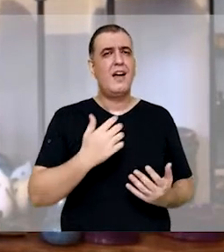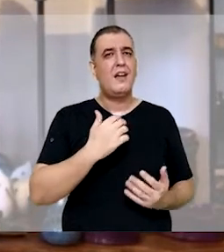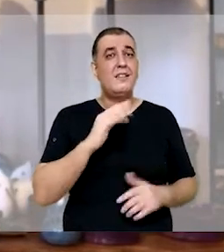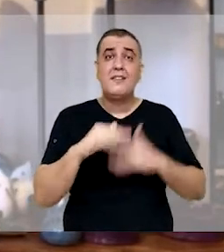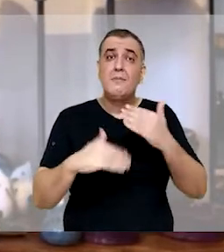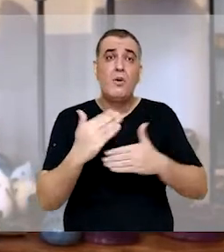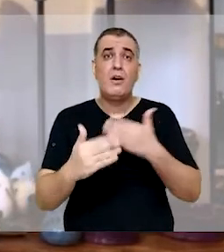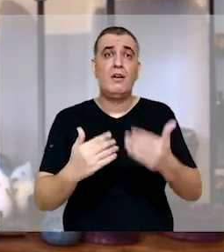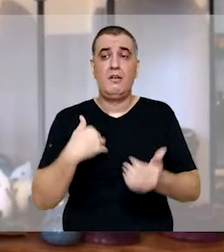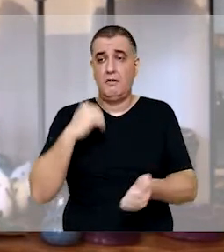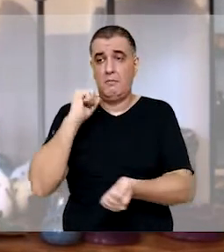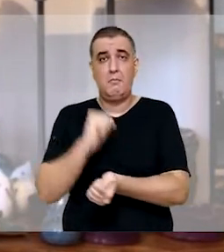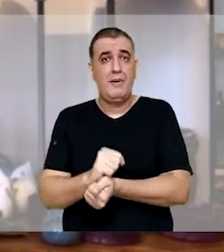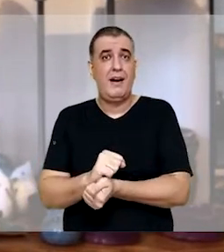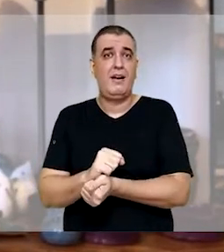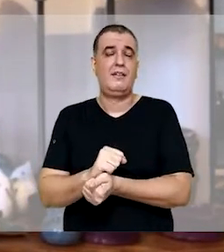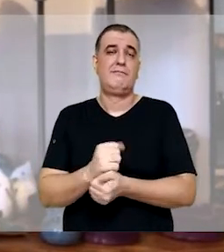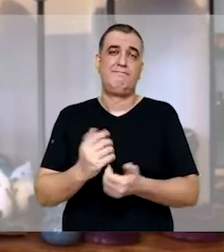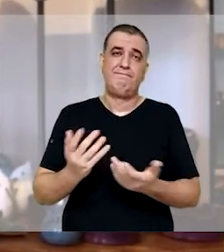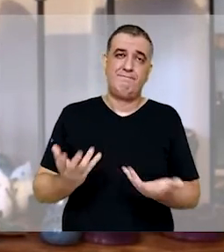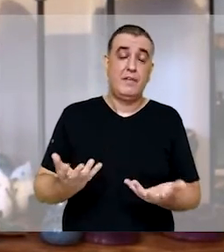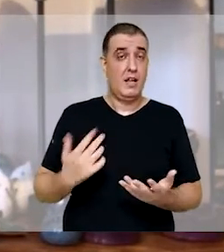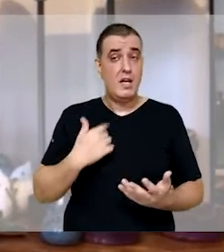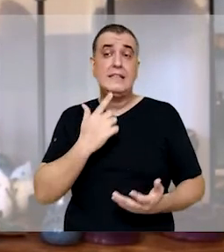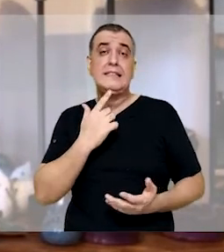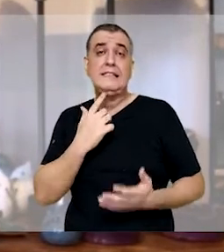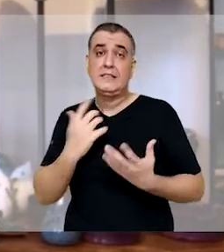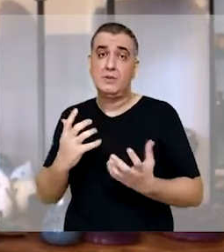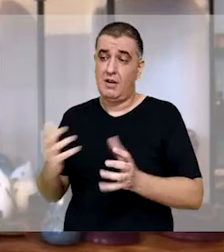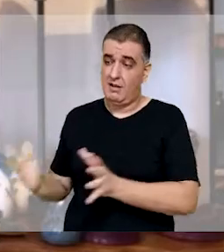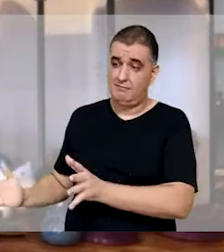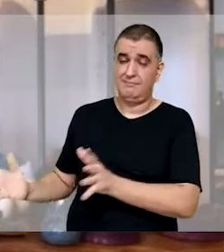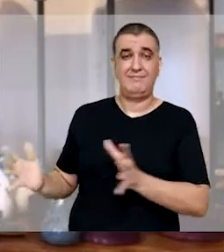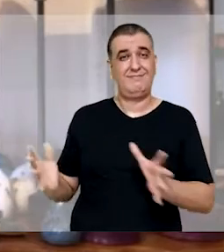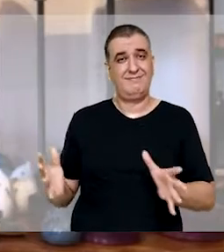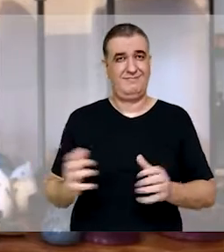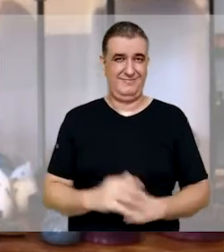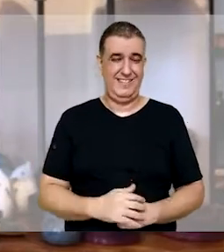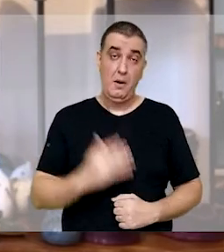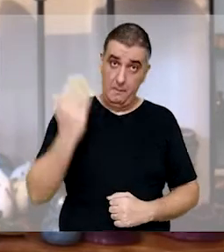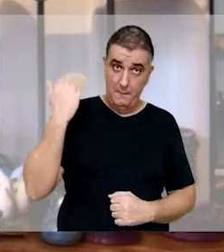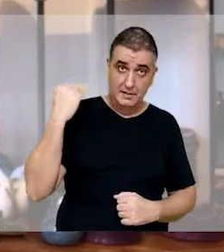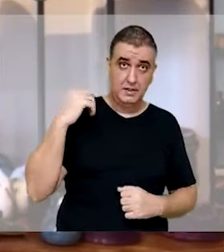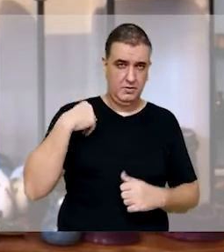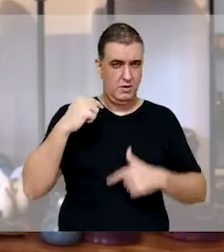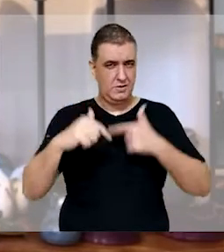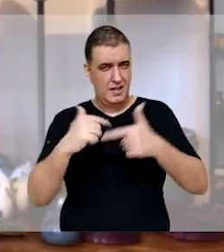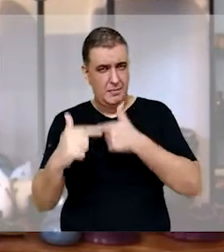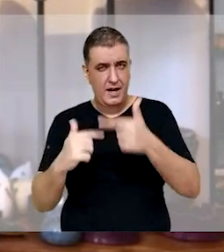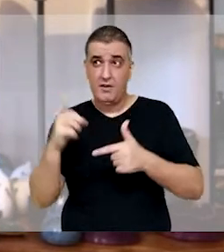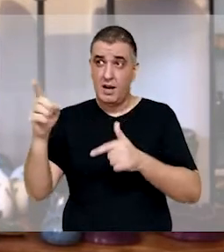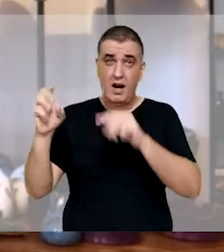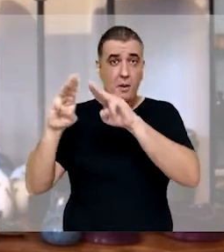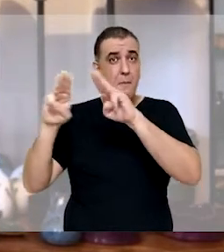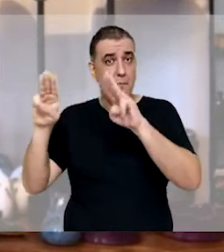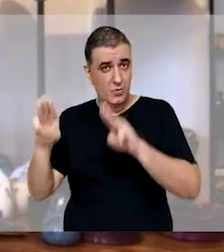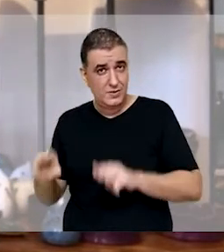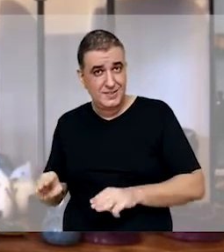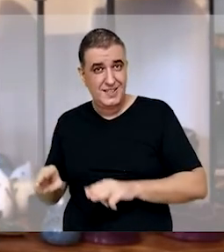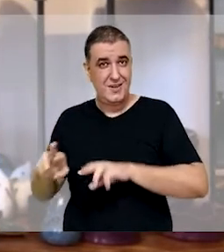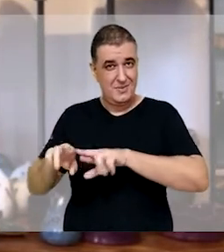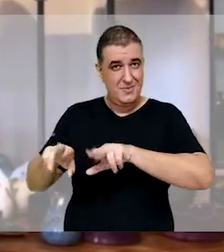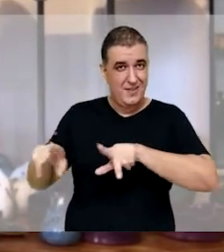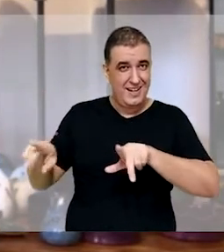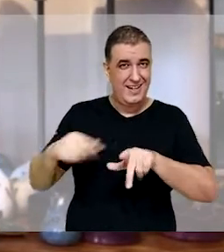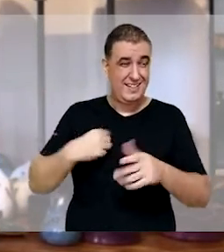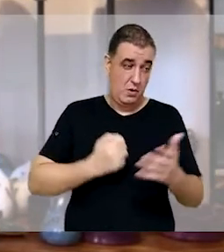de verdade eu virei ceramista, digamos assim, depois que eu trabalhei muitos anos na área cultural, principalmente nos museus de São Paulo, e eu comprei